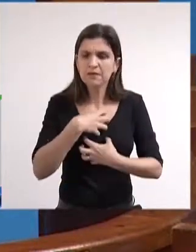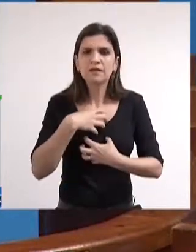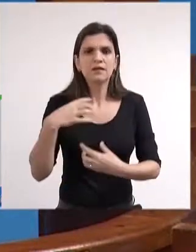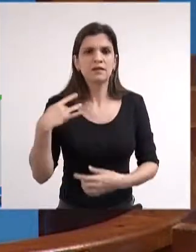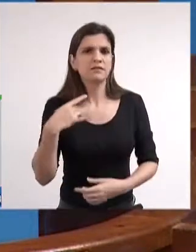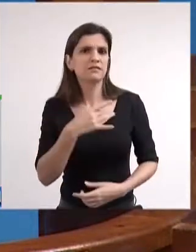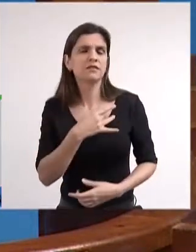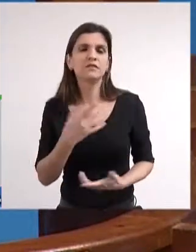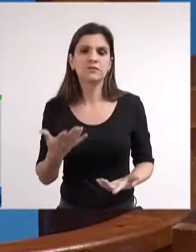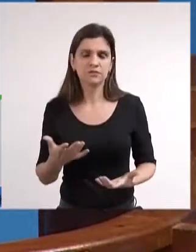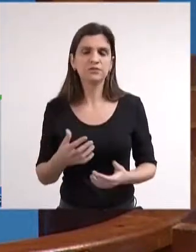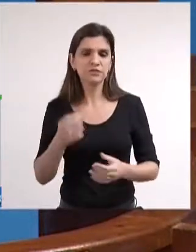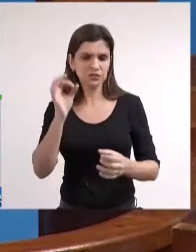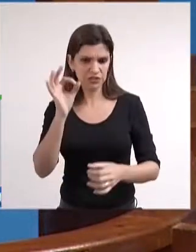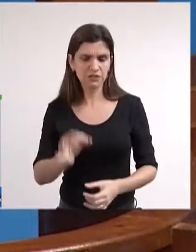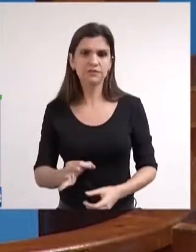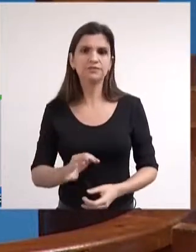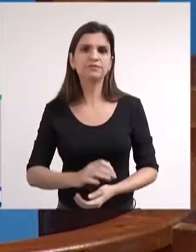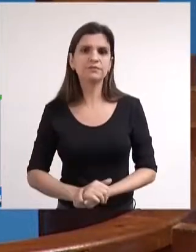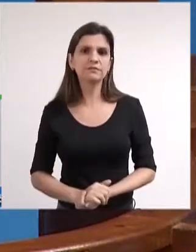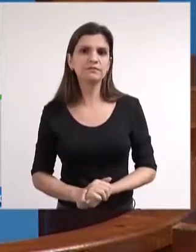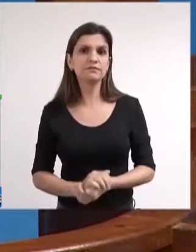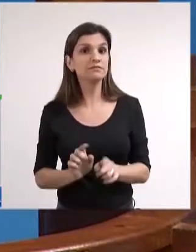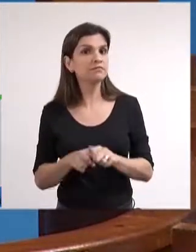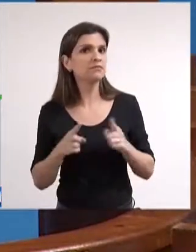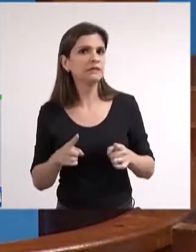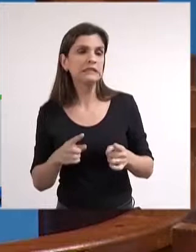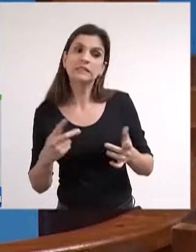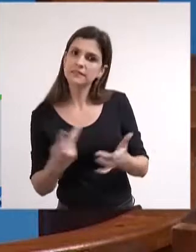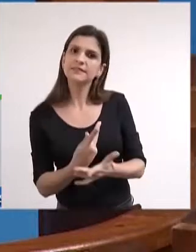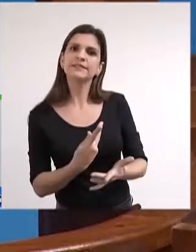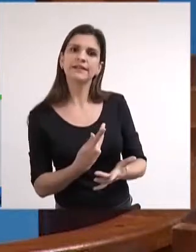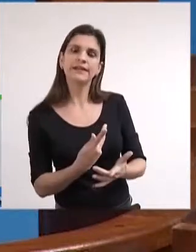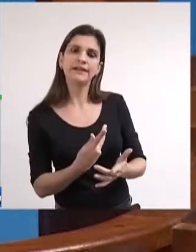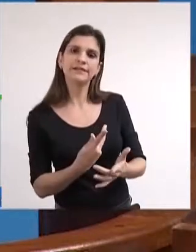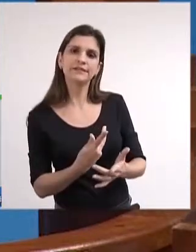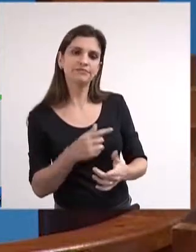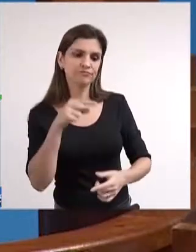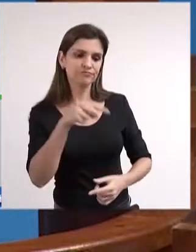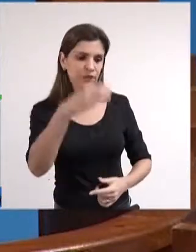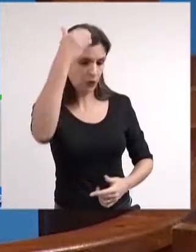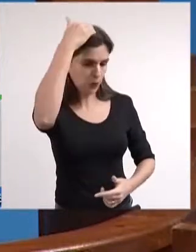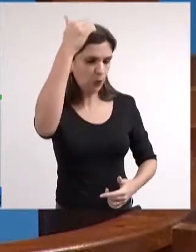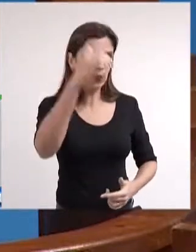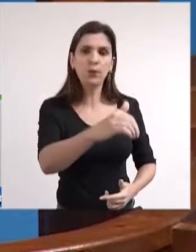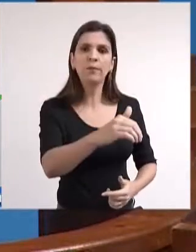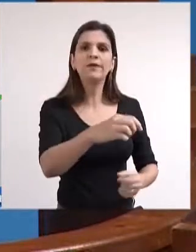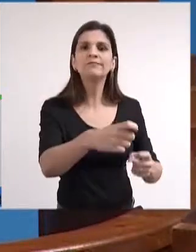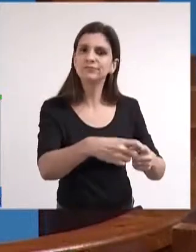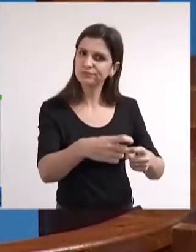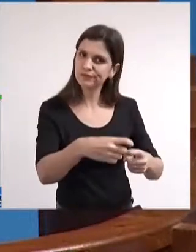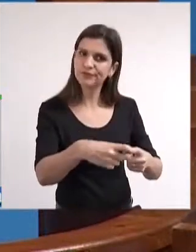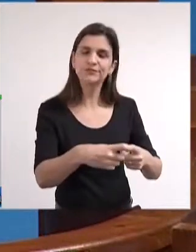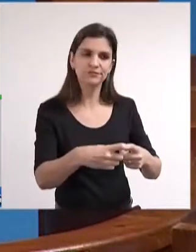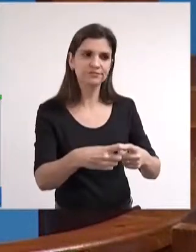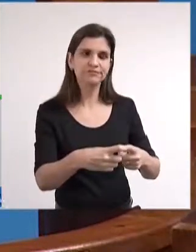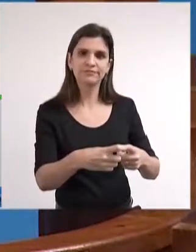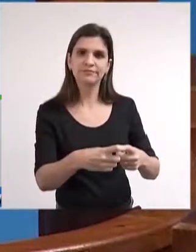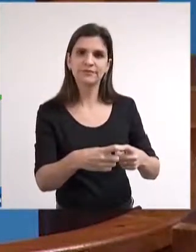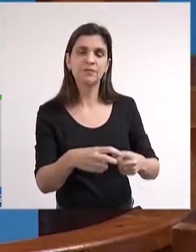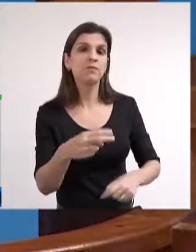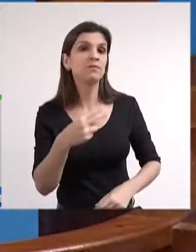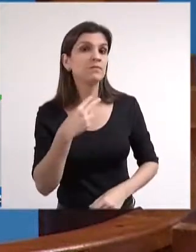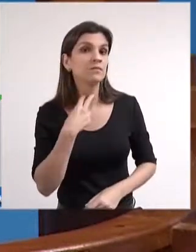tratamento e der errado, vai sobrar para ele. Então, nós não podemos exigir